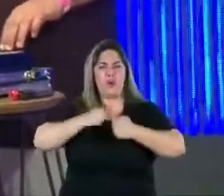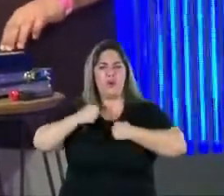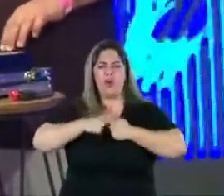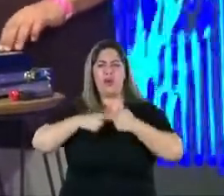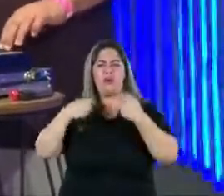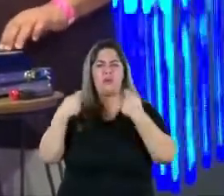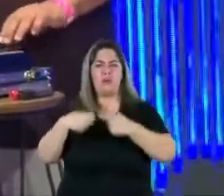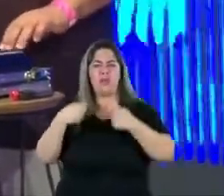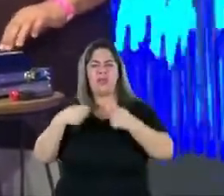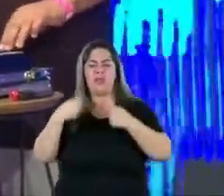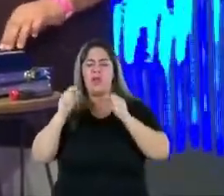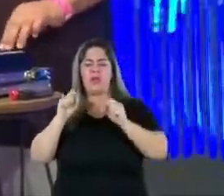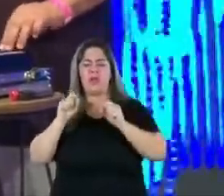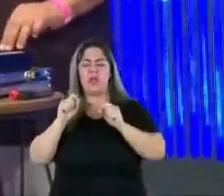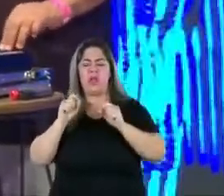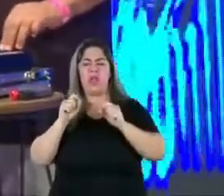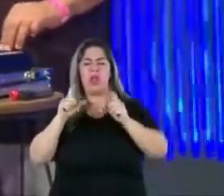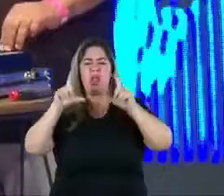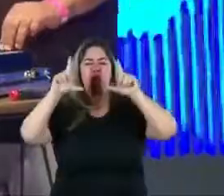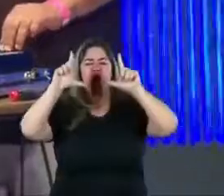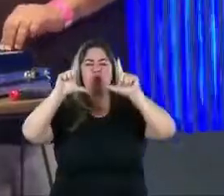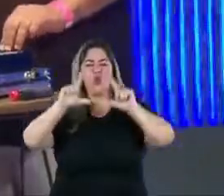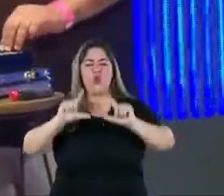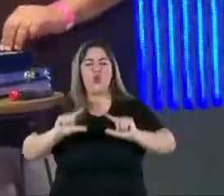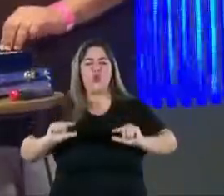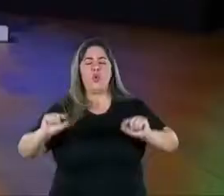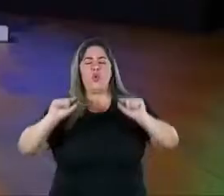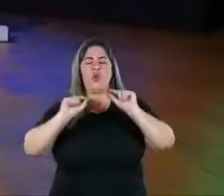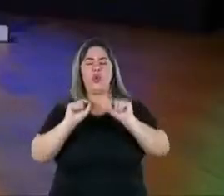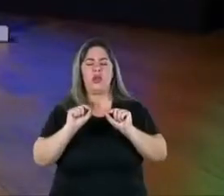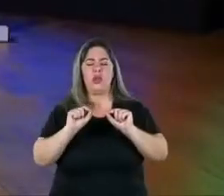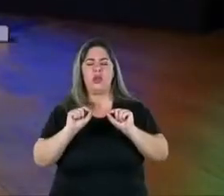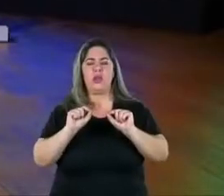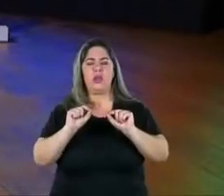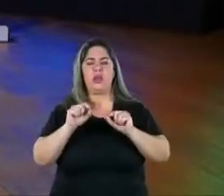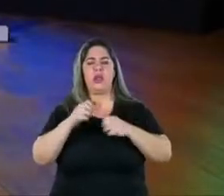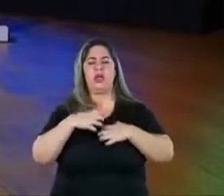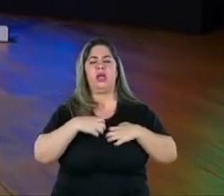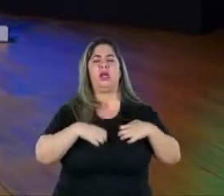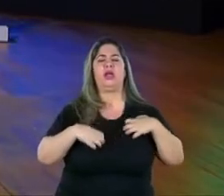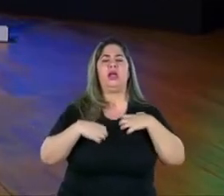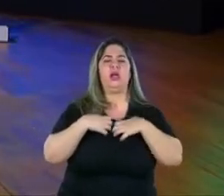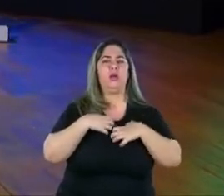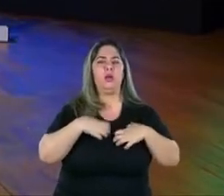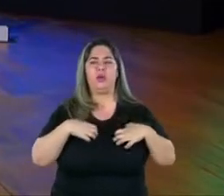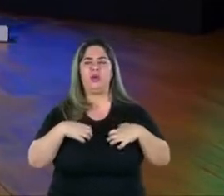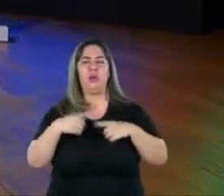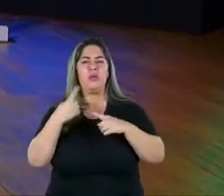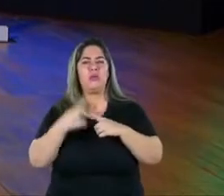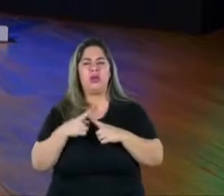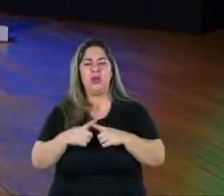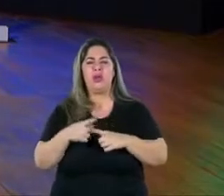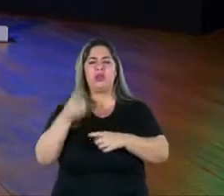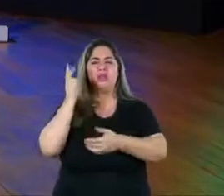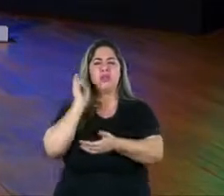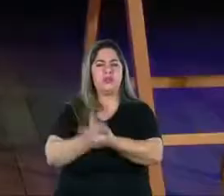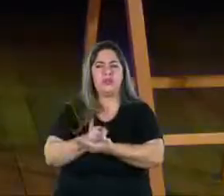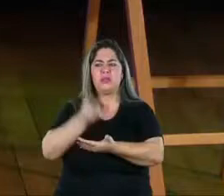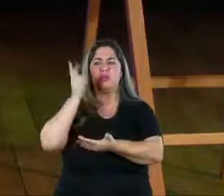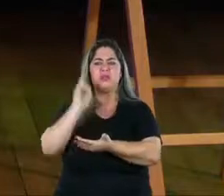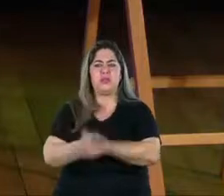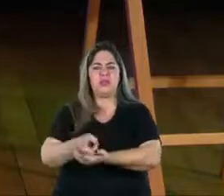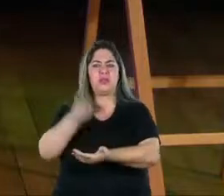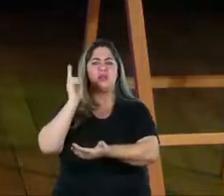coisa que lhe aplaque a angústia do isolamento, da diversidade, da condenação a ser sempre considerado um fenômeno